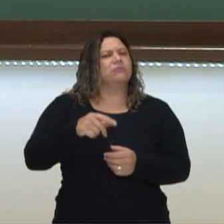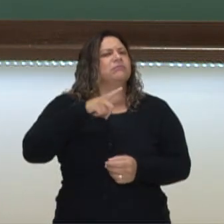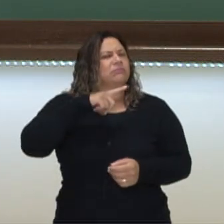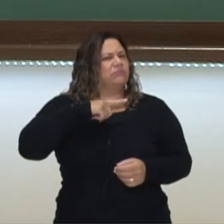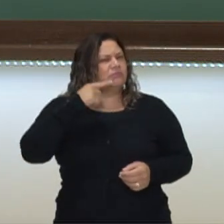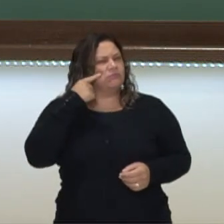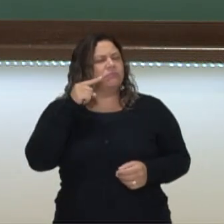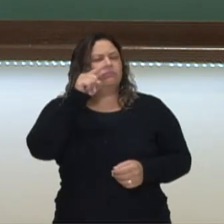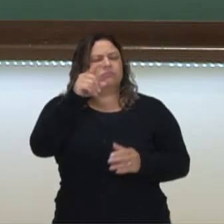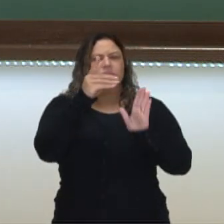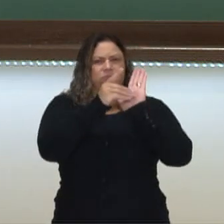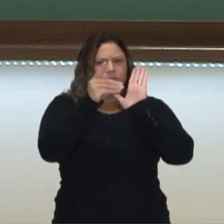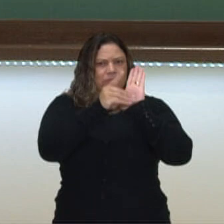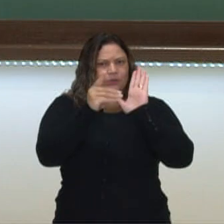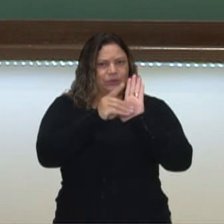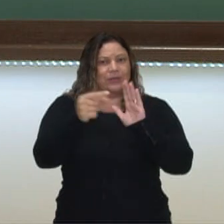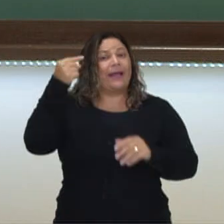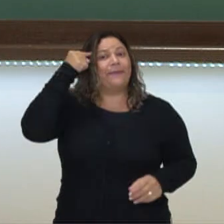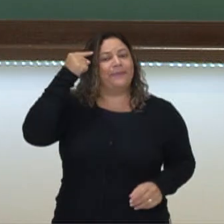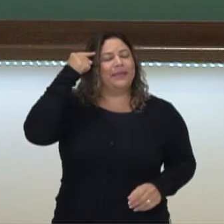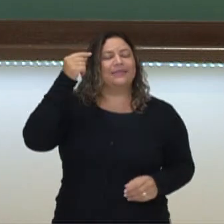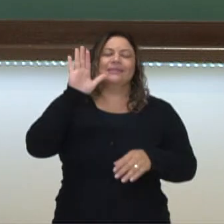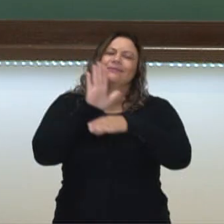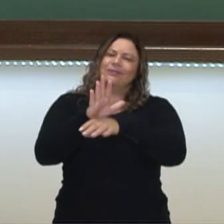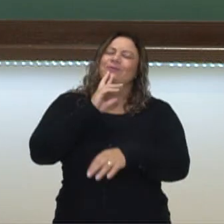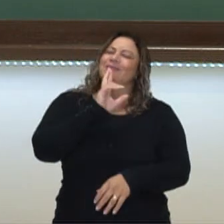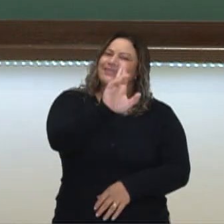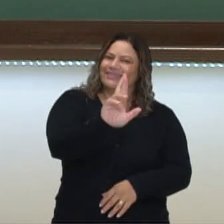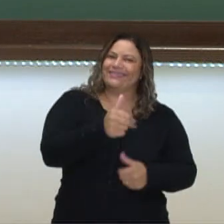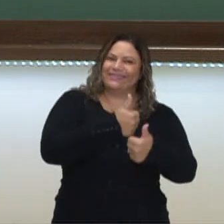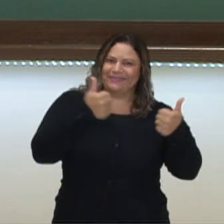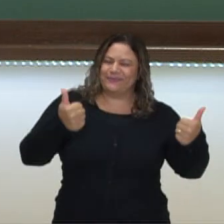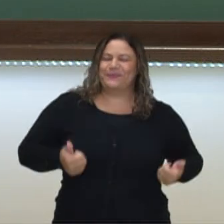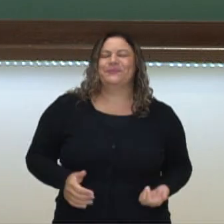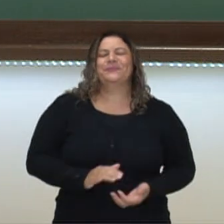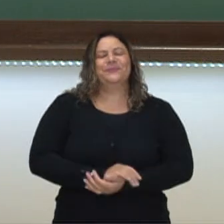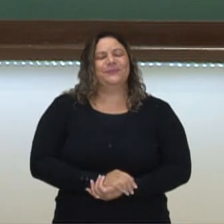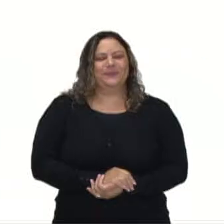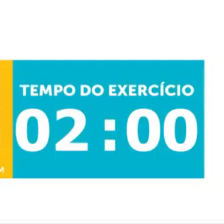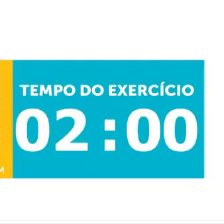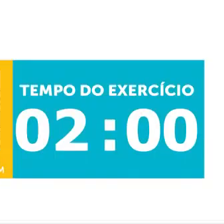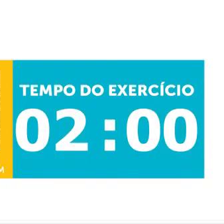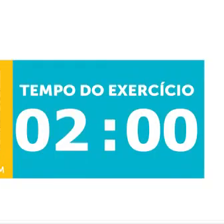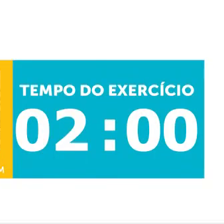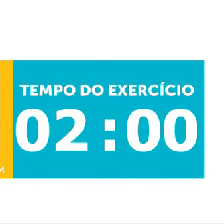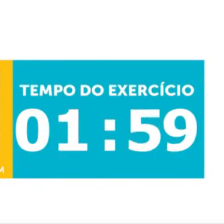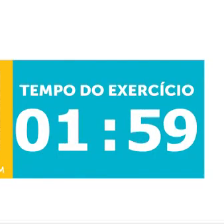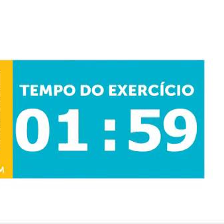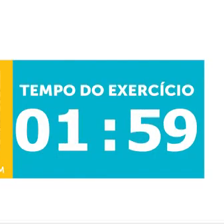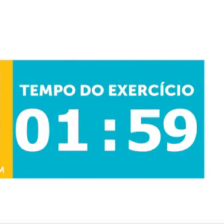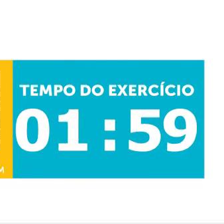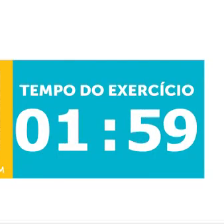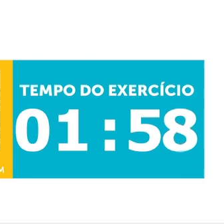dicionário? Pensa aí que isso vai te ajudar na resposta. Eu já volto com o gabarito para vocês.